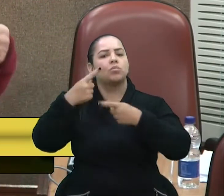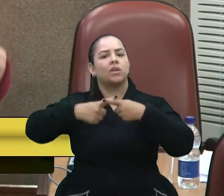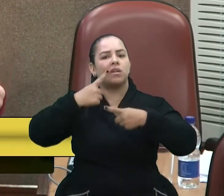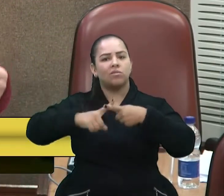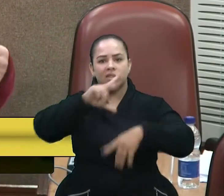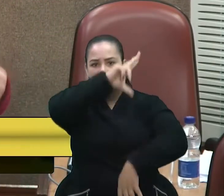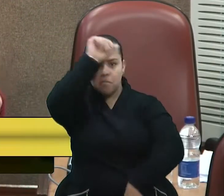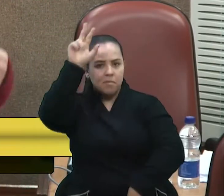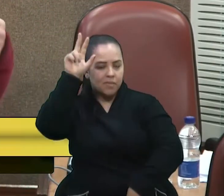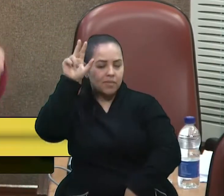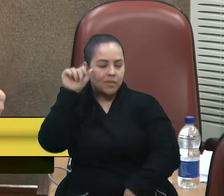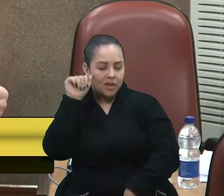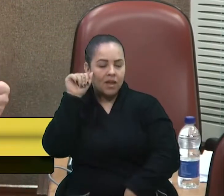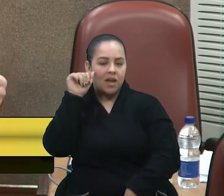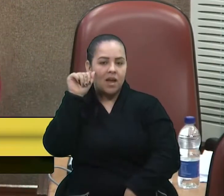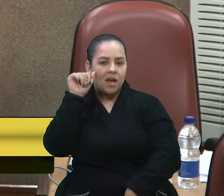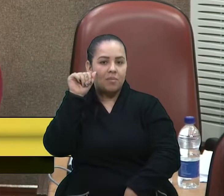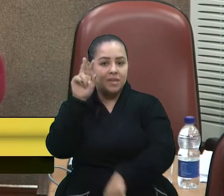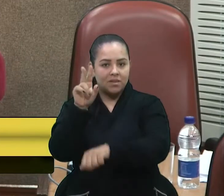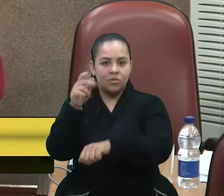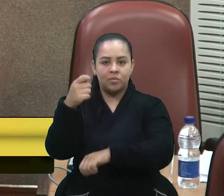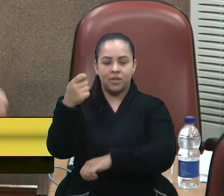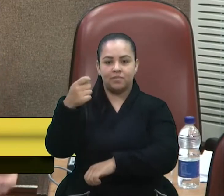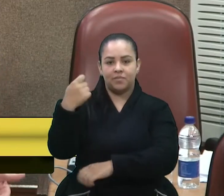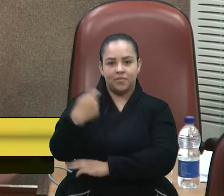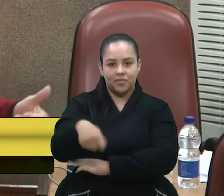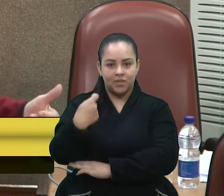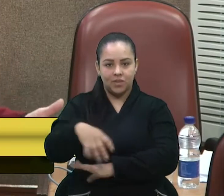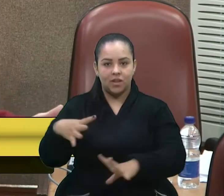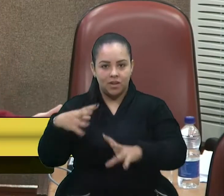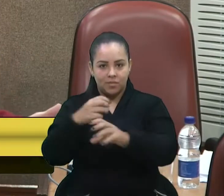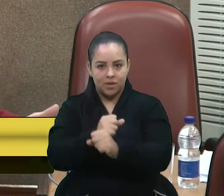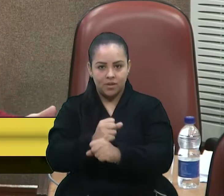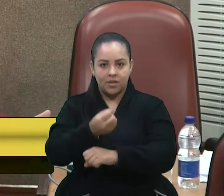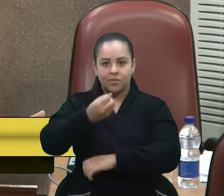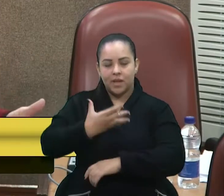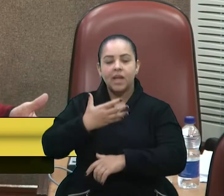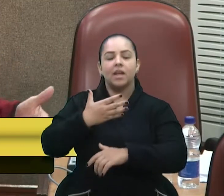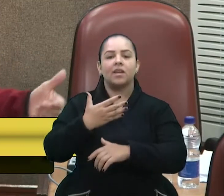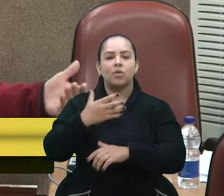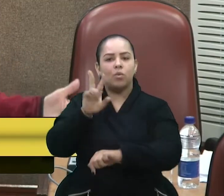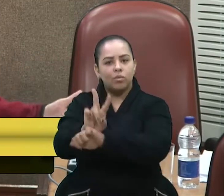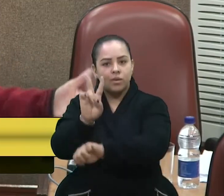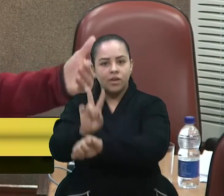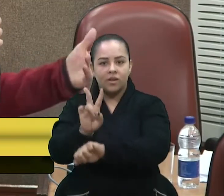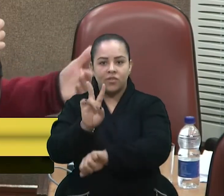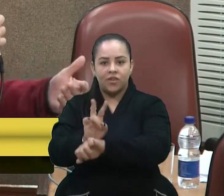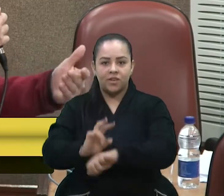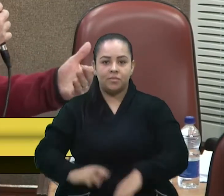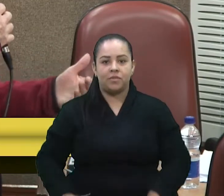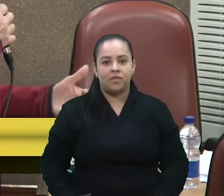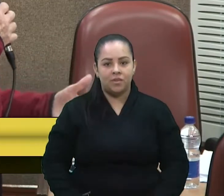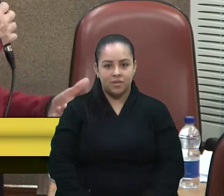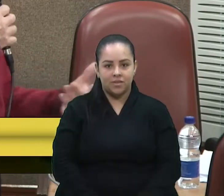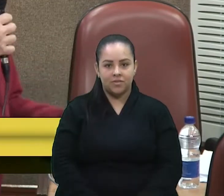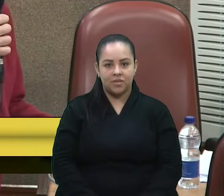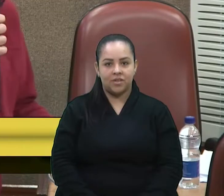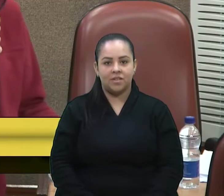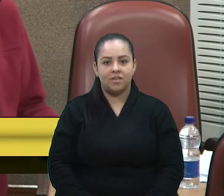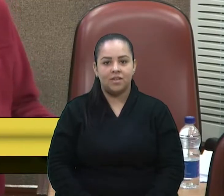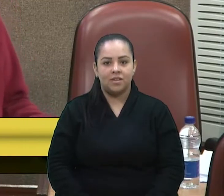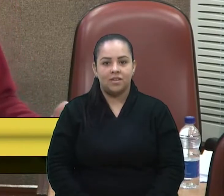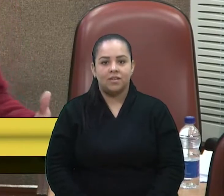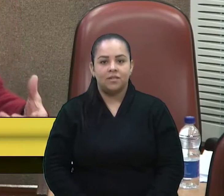devem ser bem tratados. O que eu discordo, vereador, e me parece que aí é um jogo